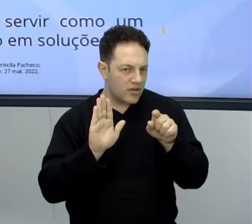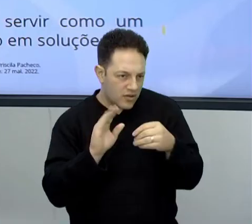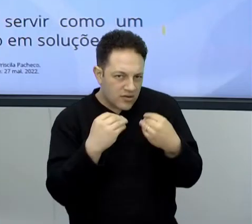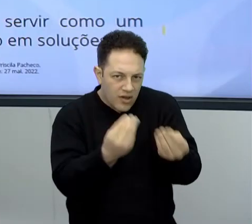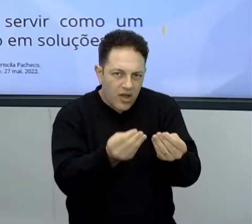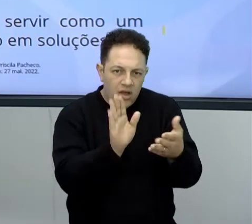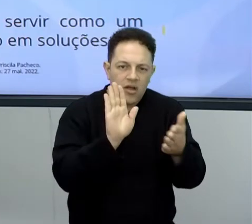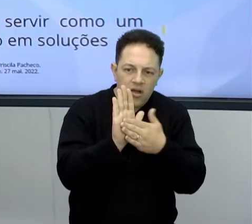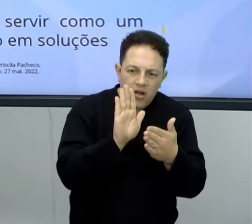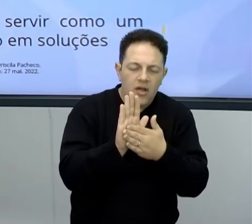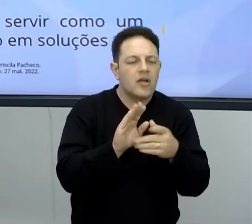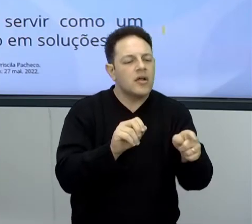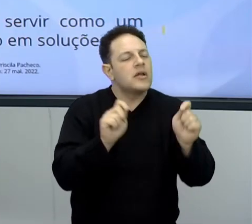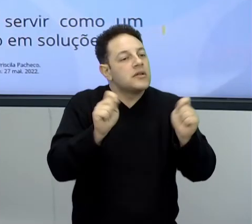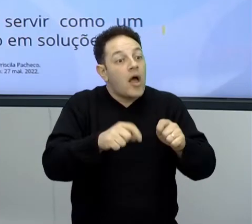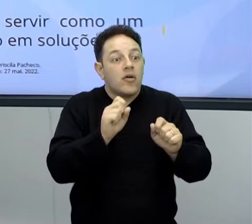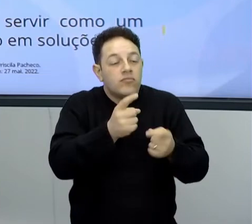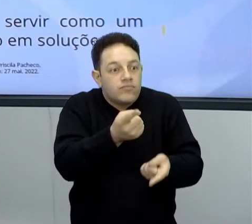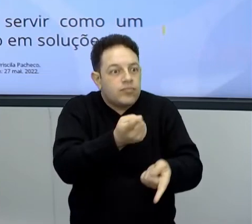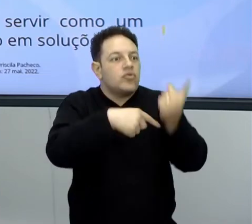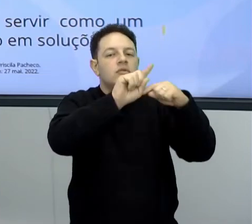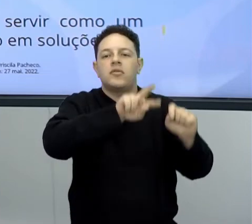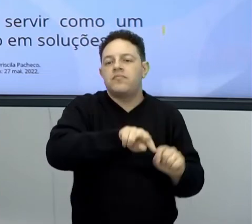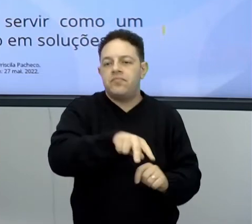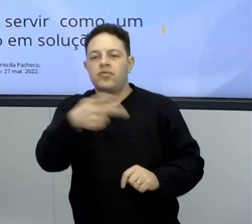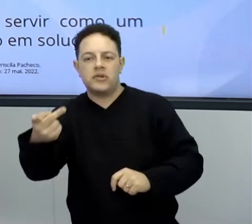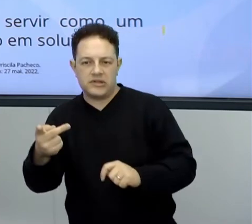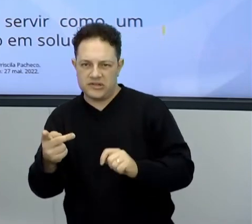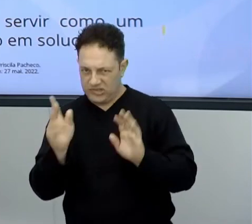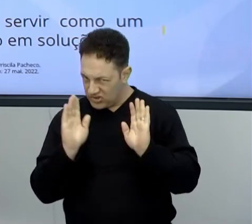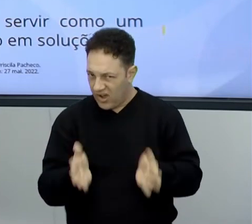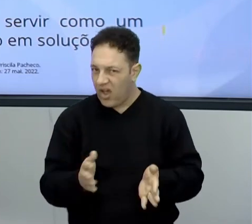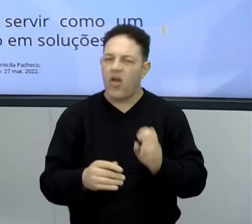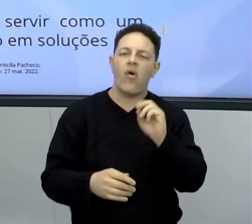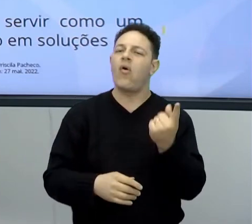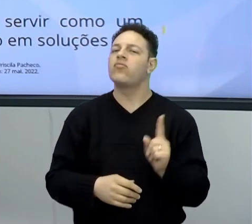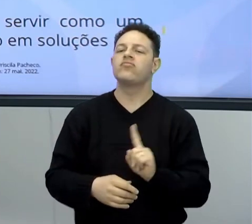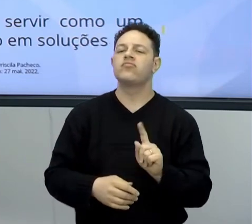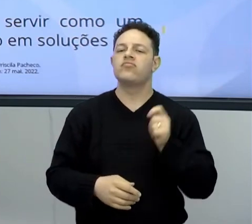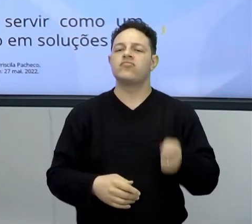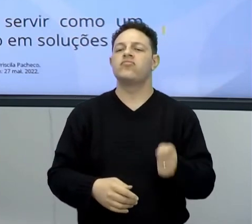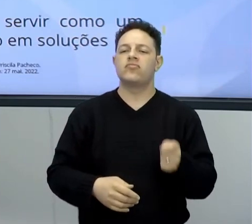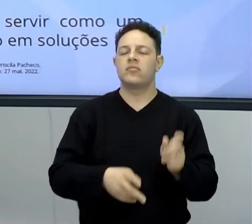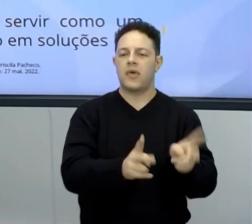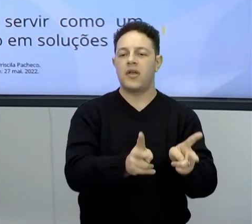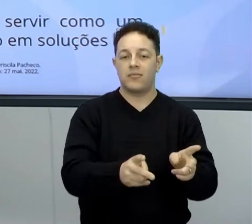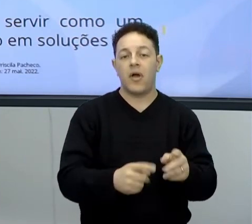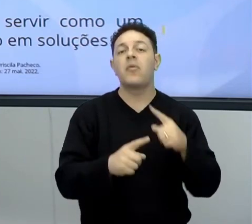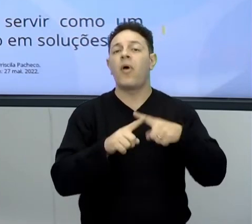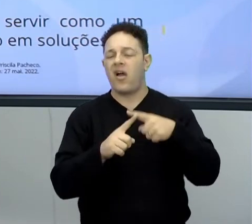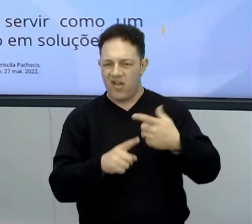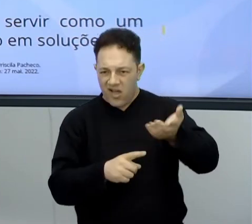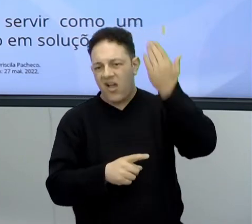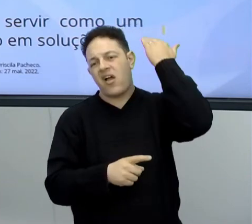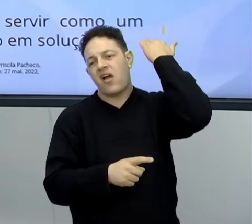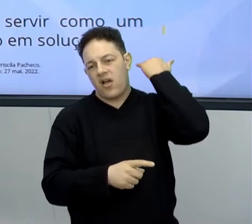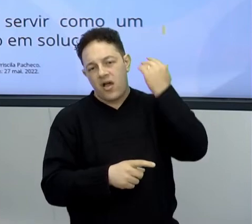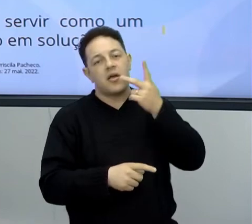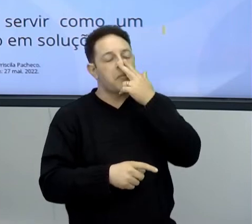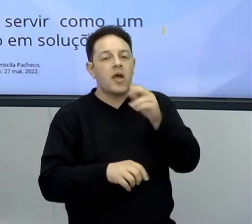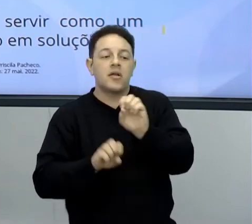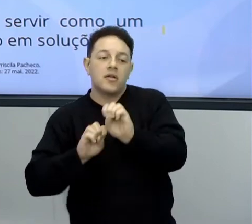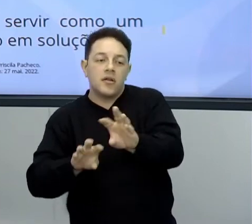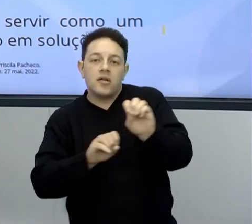Poderem sair dessa função, irem para outras, né? Porque antes a gente tinha aí essa questão de disponibilizar uma